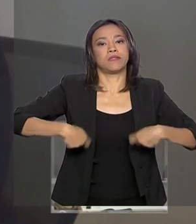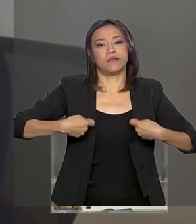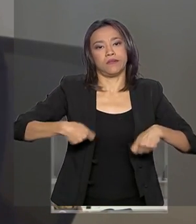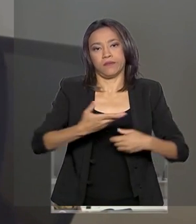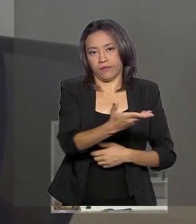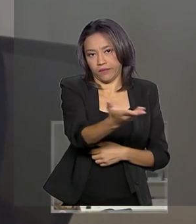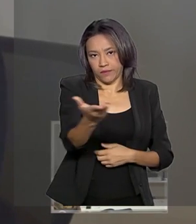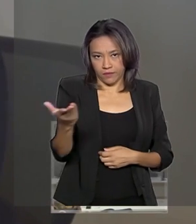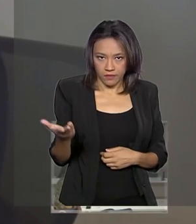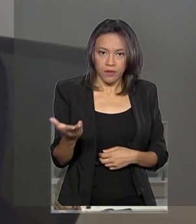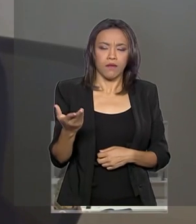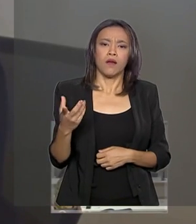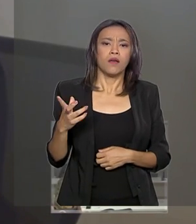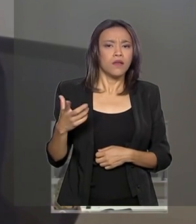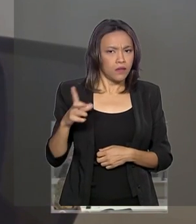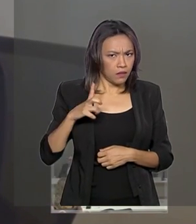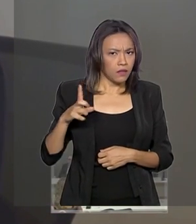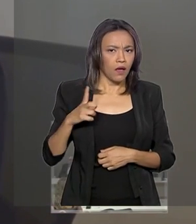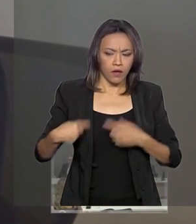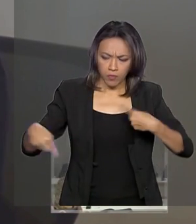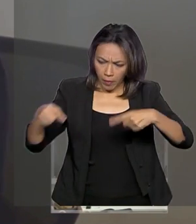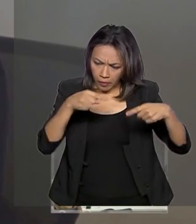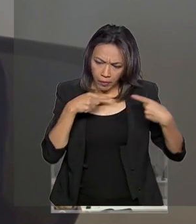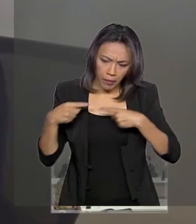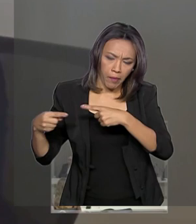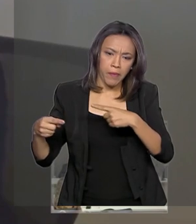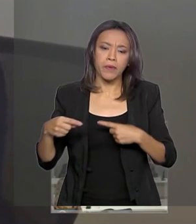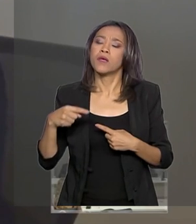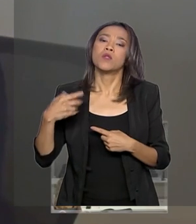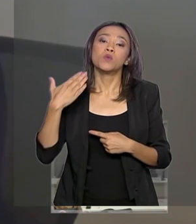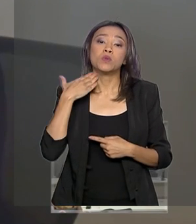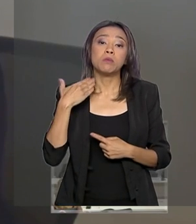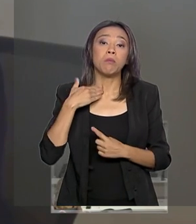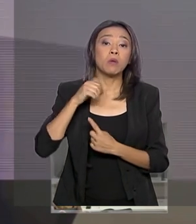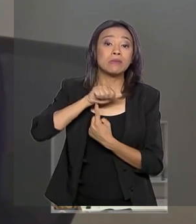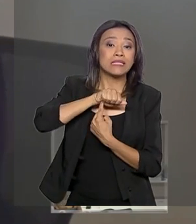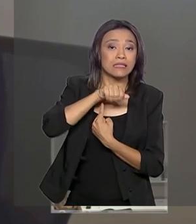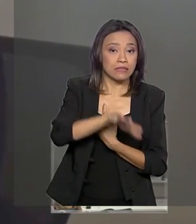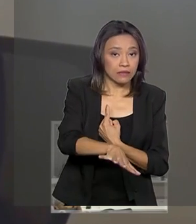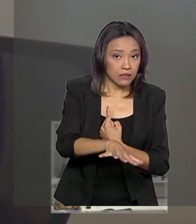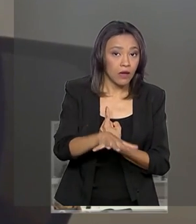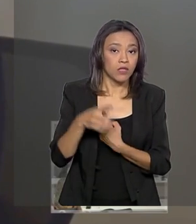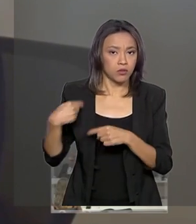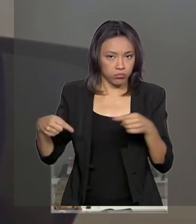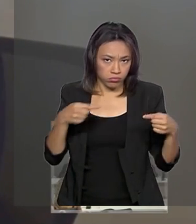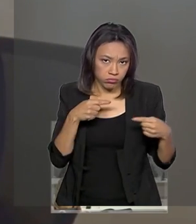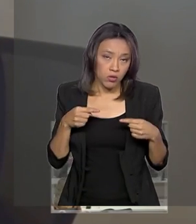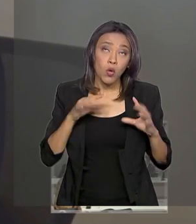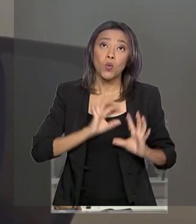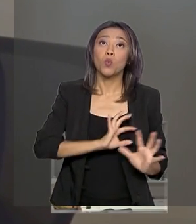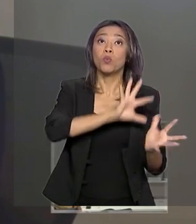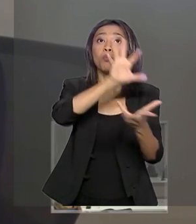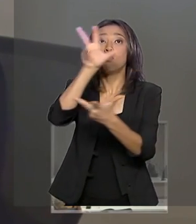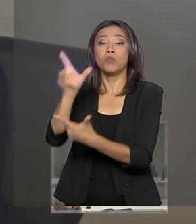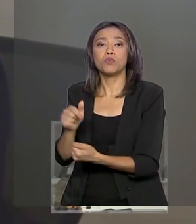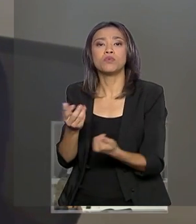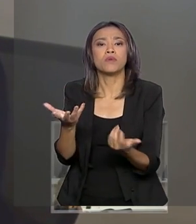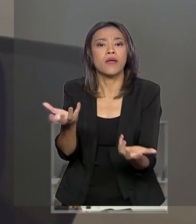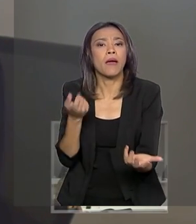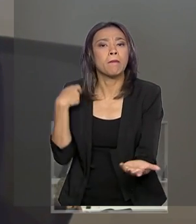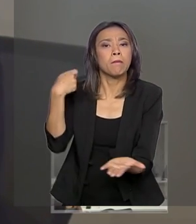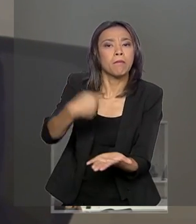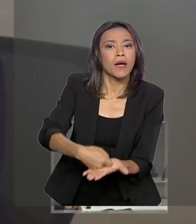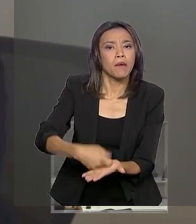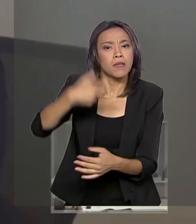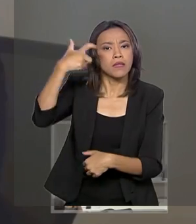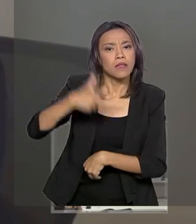tem sido bastante discutido entre os bancos centrais. O mundo demanda um instrumento de pagamento que seja,